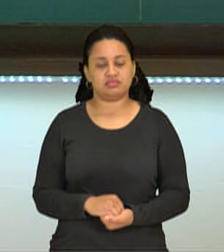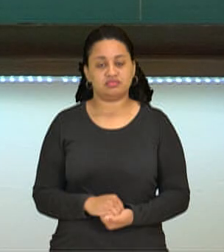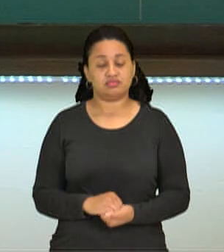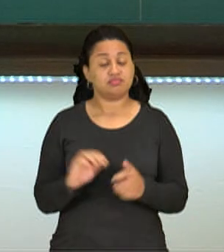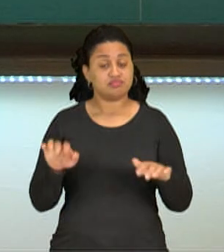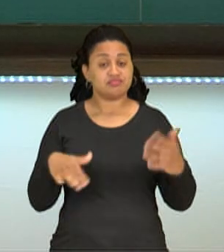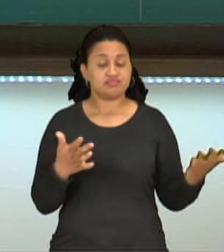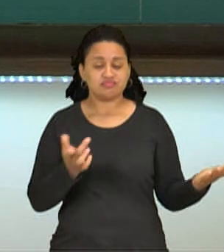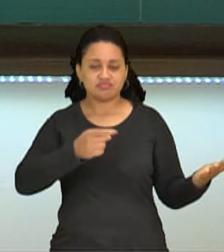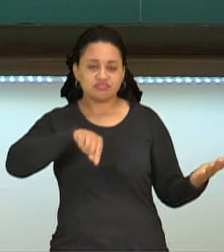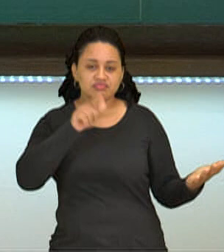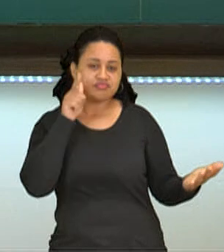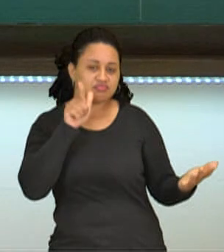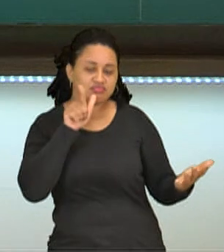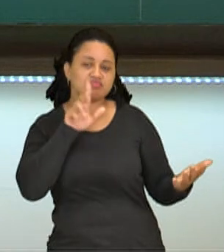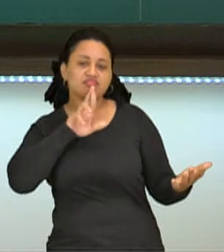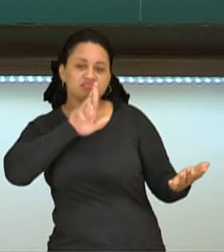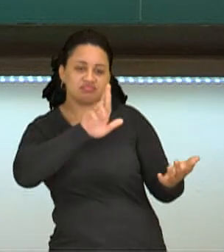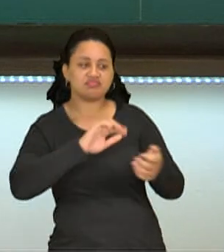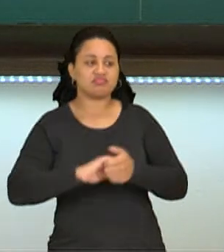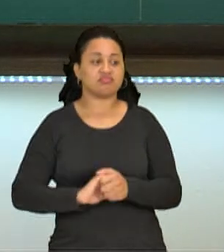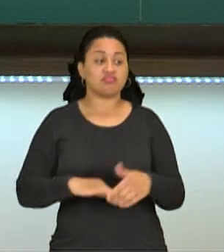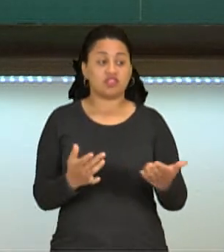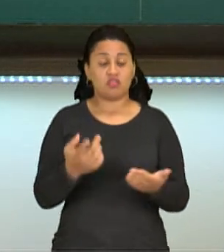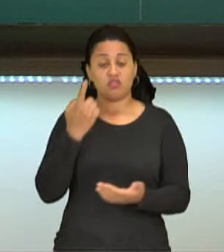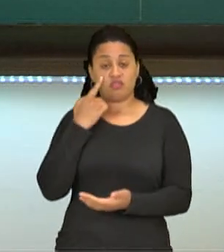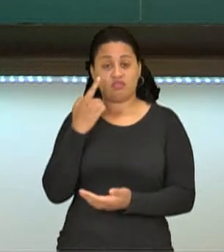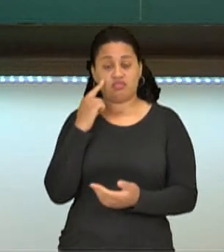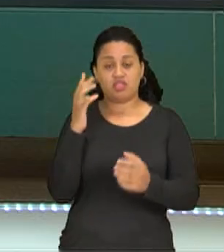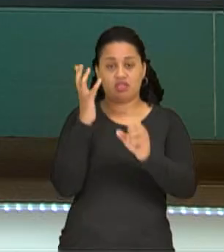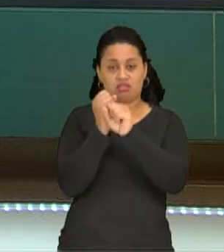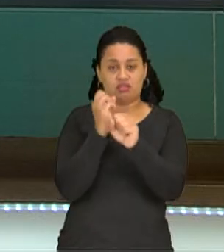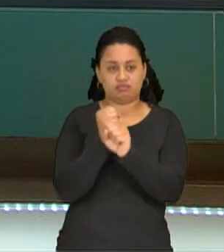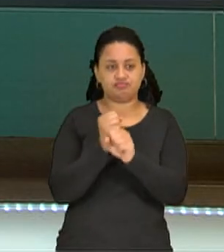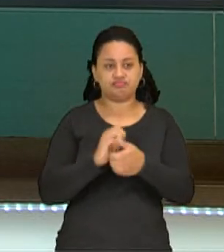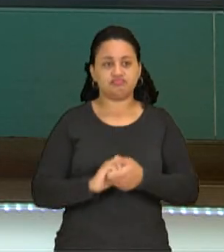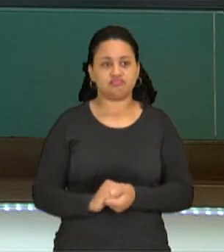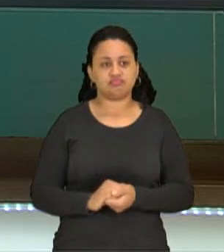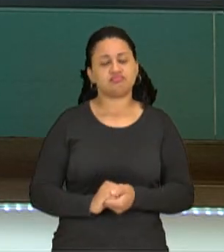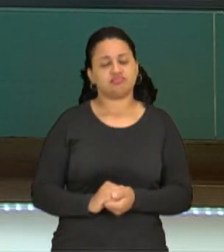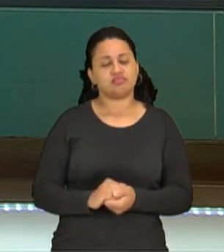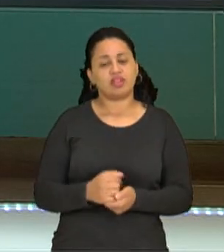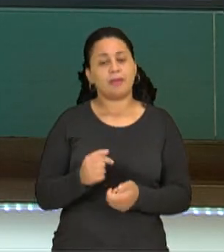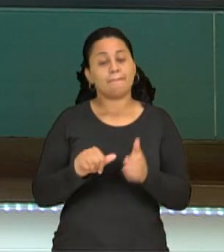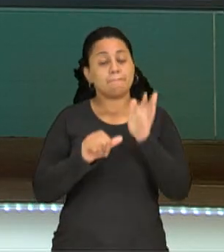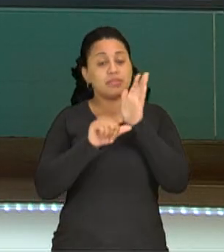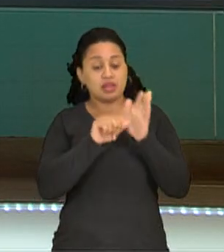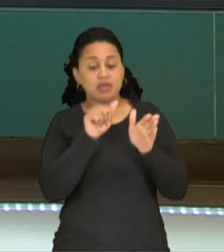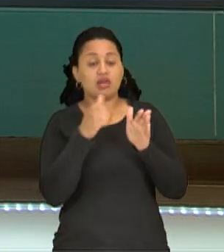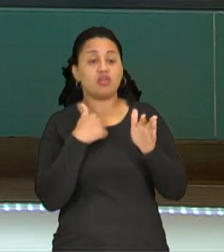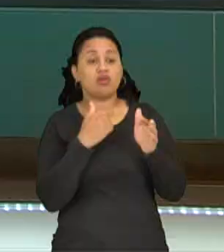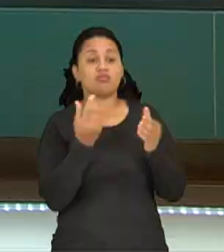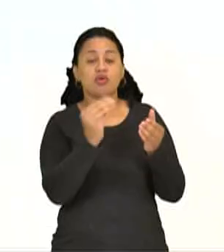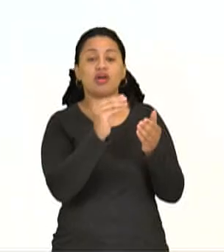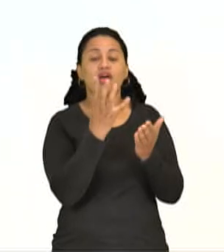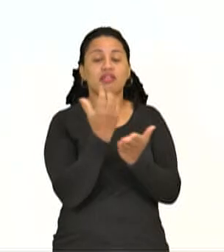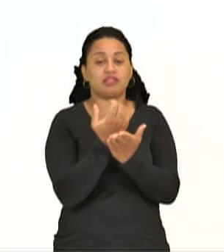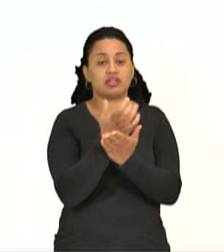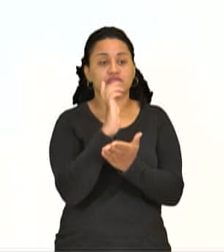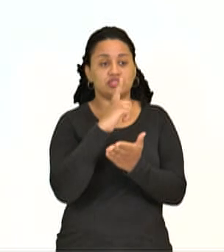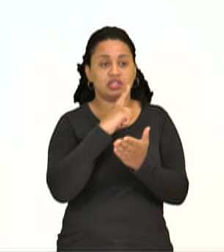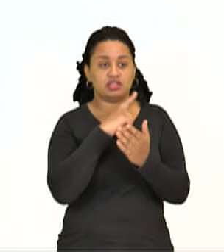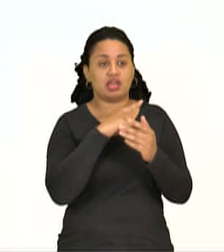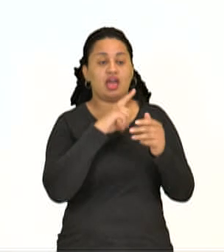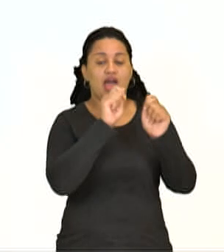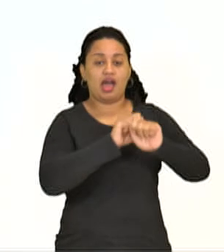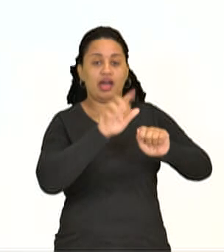E aí, galera, conseguiram resolver? Vamos verificar os cálculos agora. Então, aquilo que eu sempre digo. Primeiro, vamos anotar os dados. Eu tenho aqui